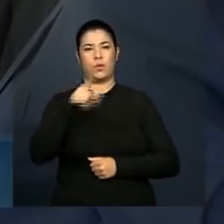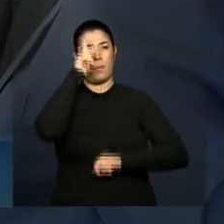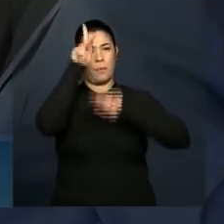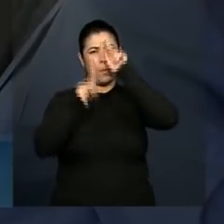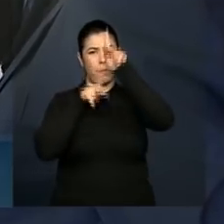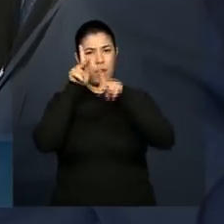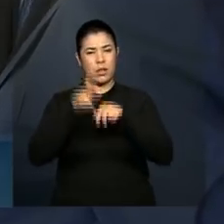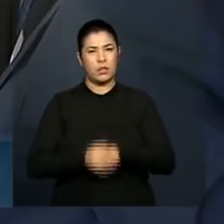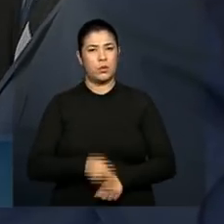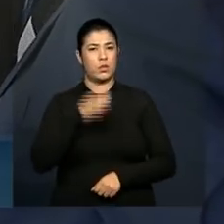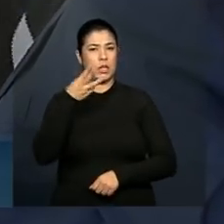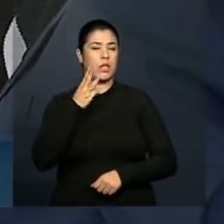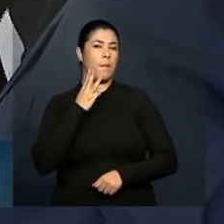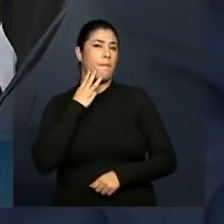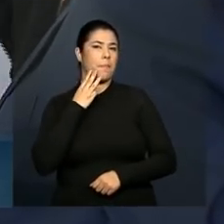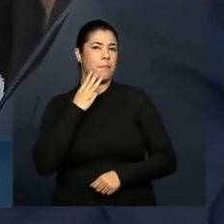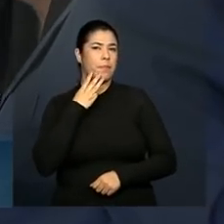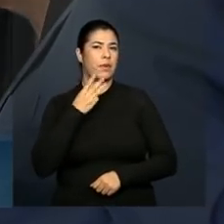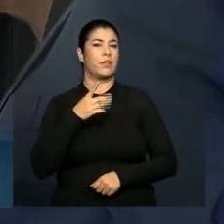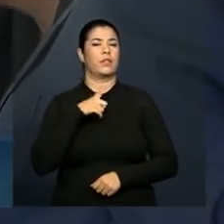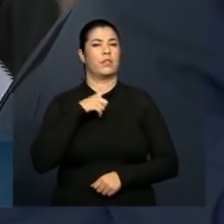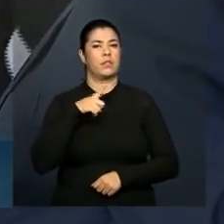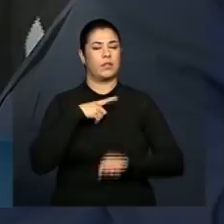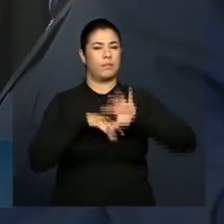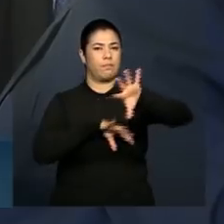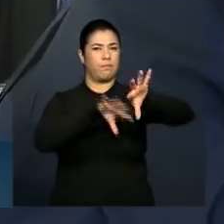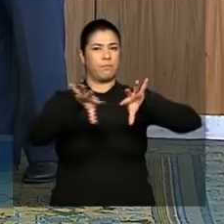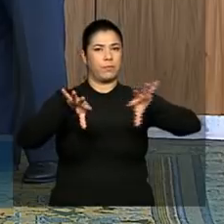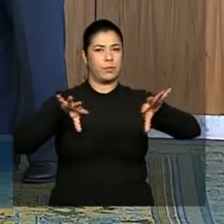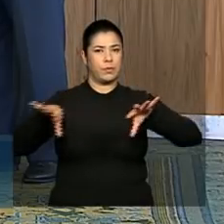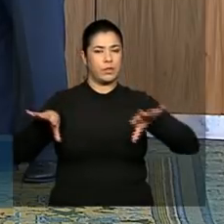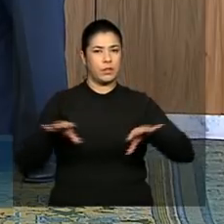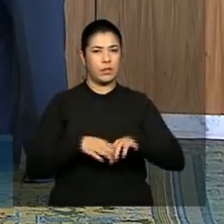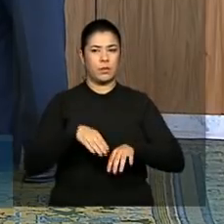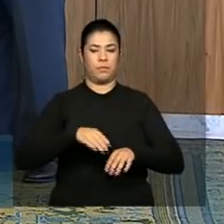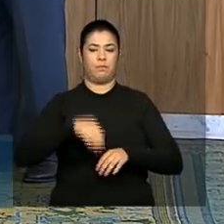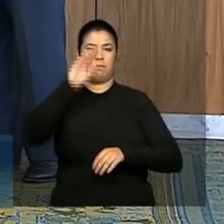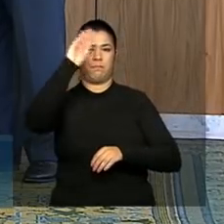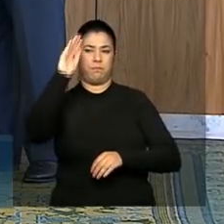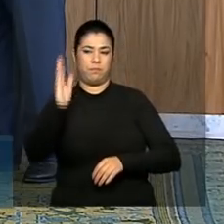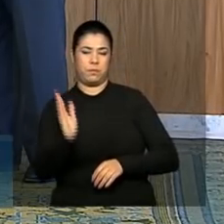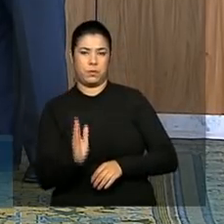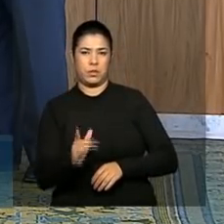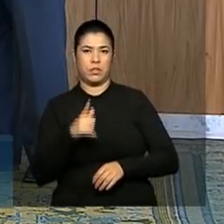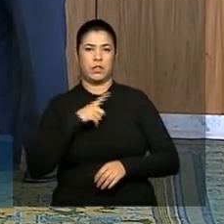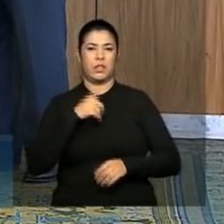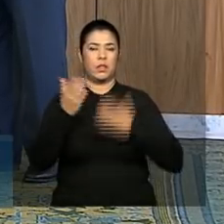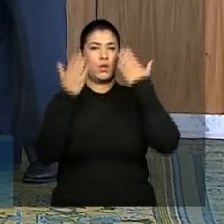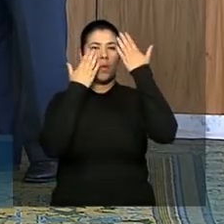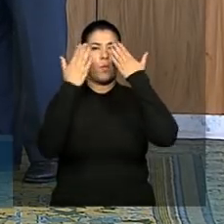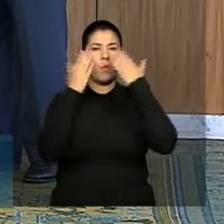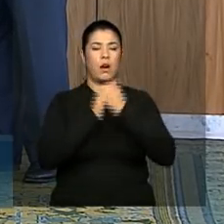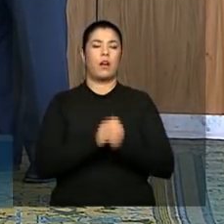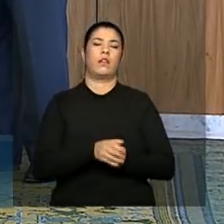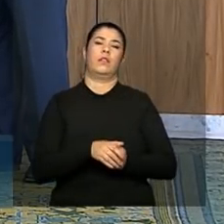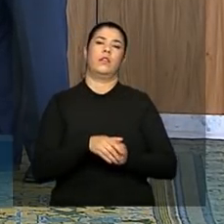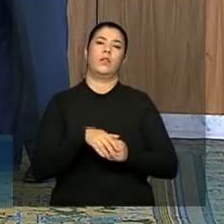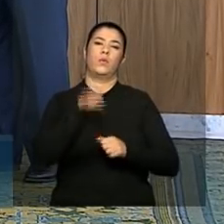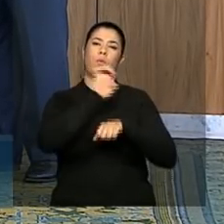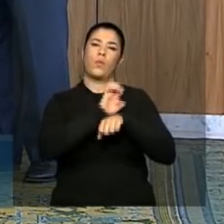13 milhões de habitantes, está distribuída em uma extensão territorial com área equivalente à do estado do Paraná.